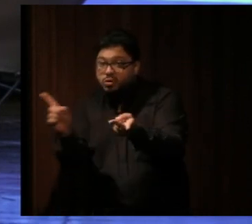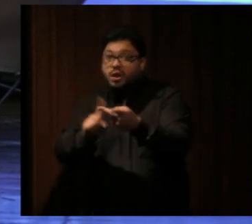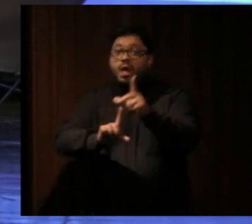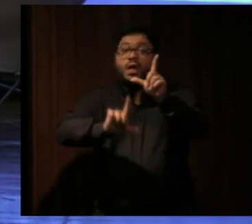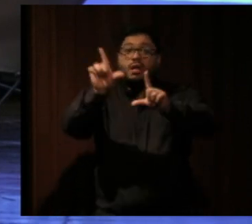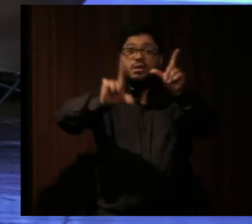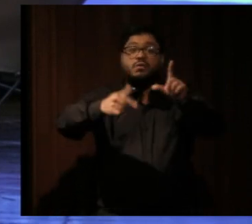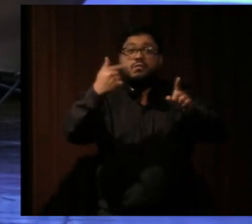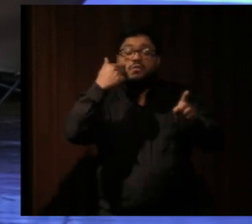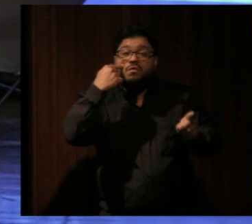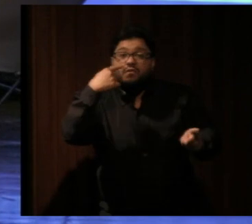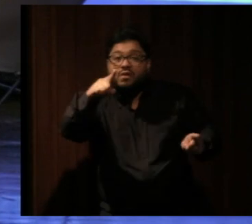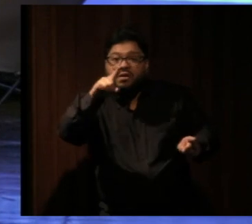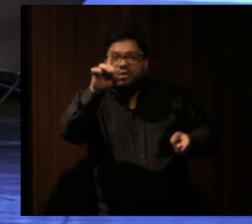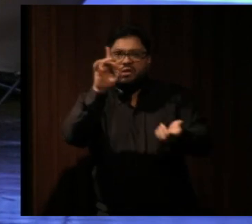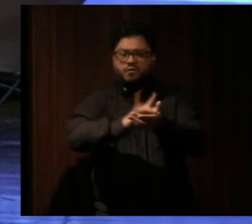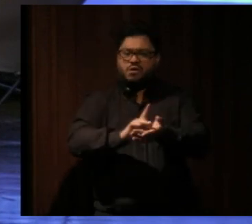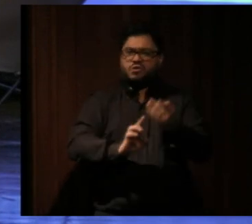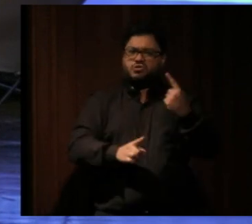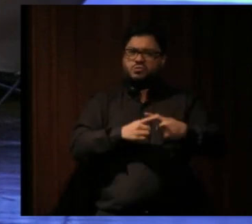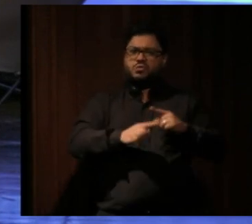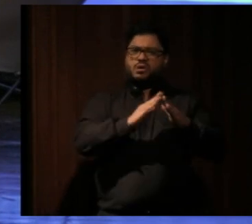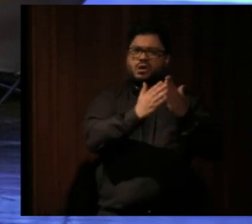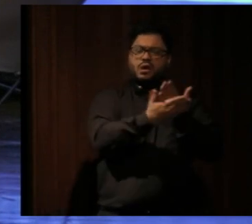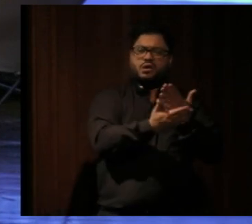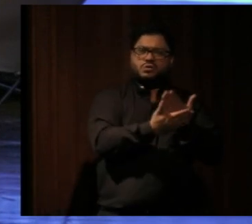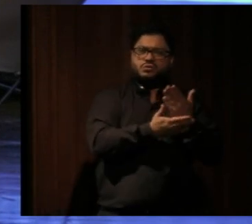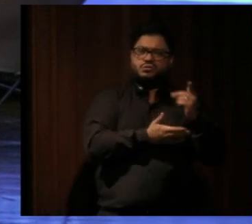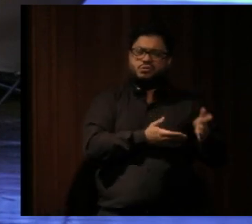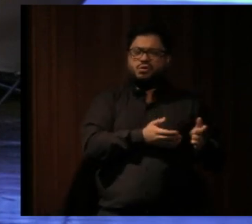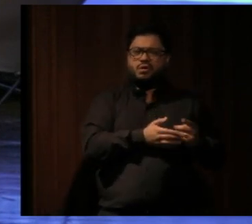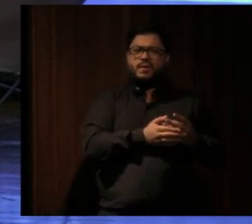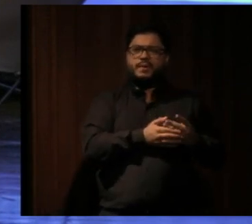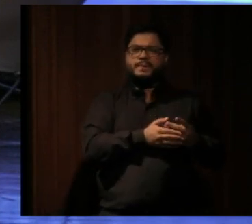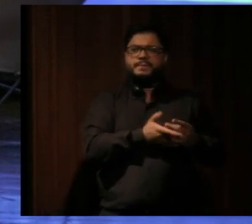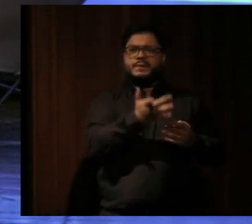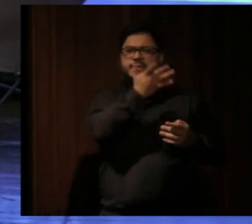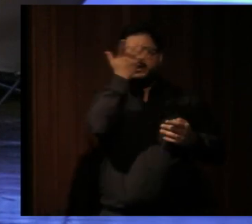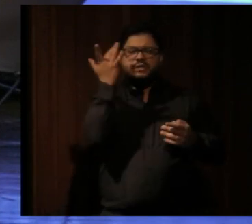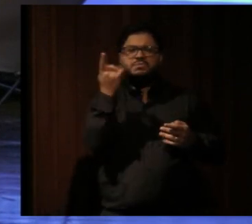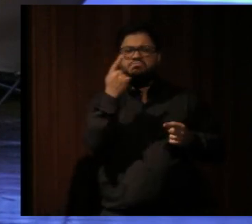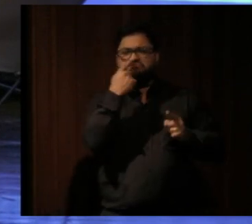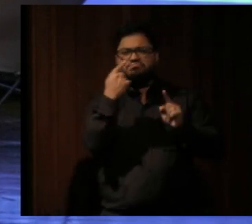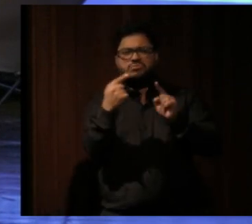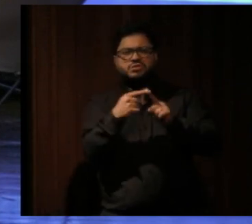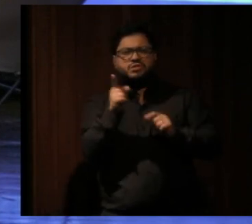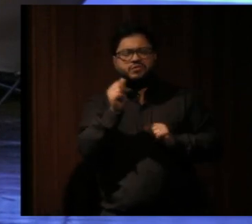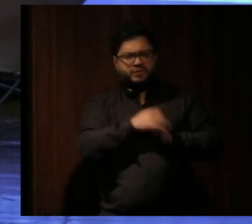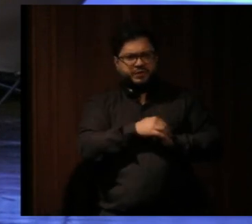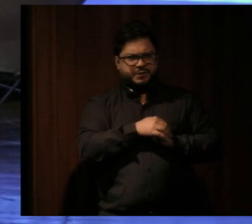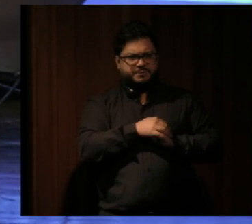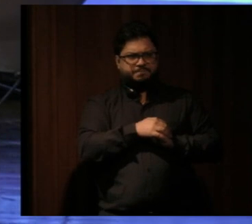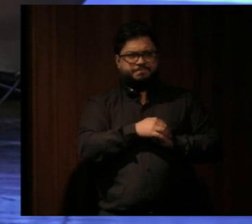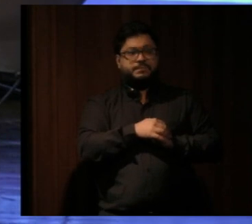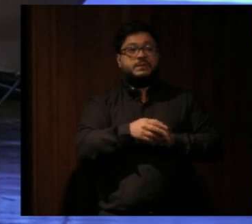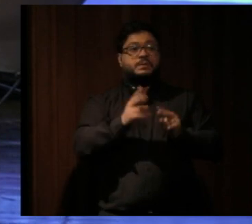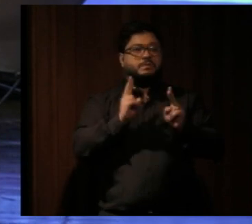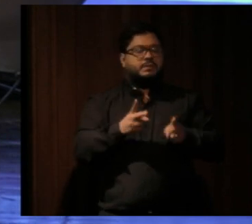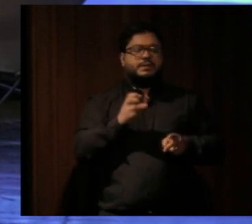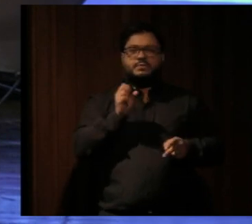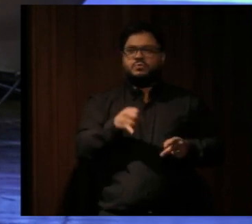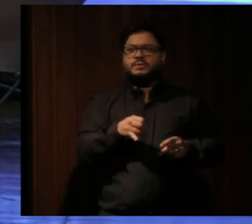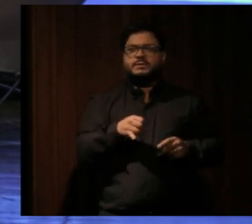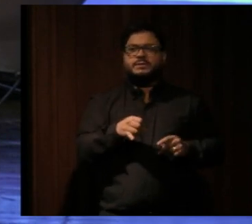da TV de que aquilo ali era verdade porque a escola eh as pessoas se identificam muito a mesmo que